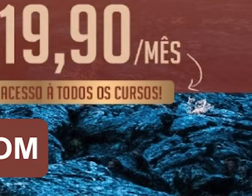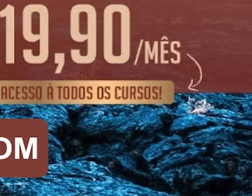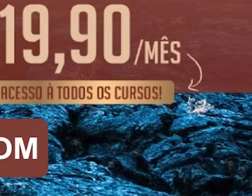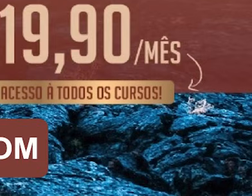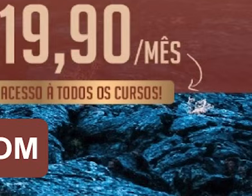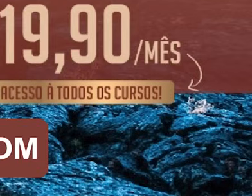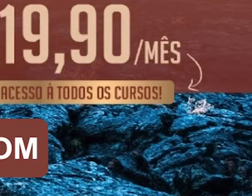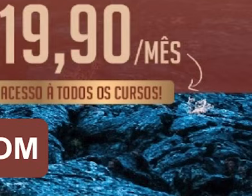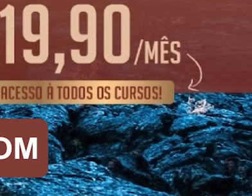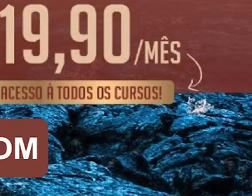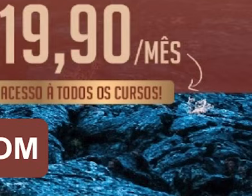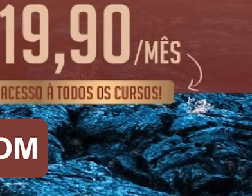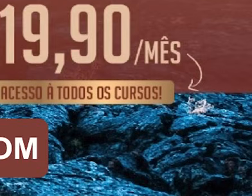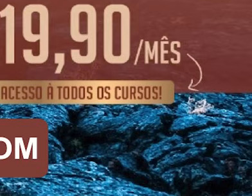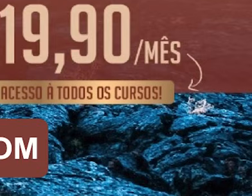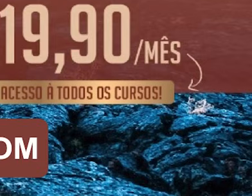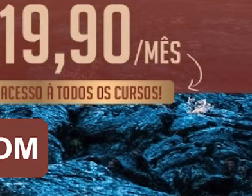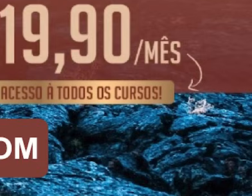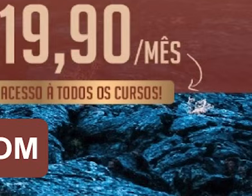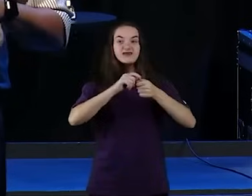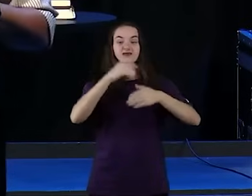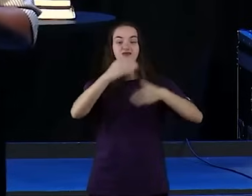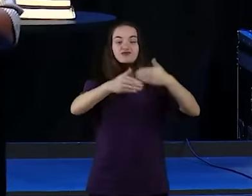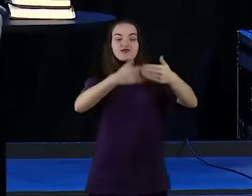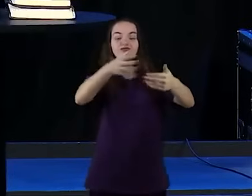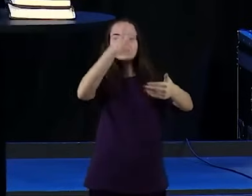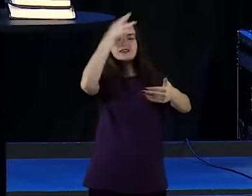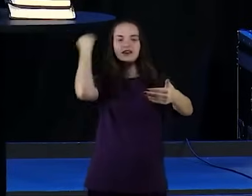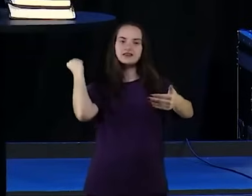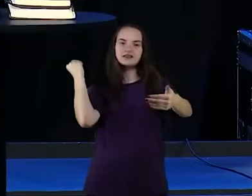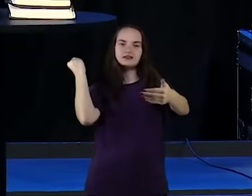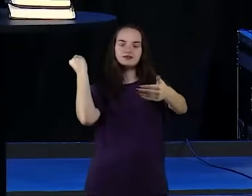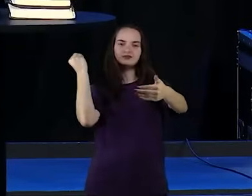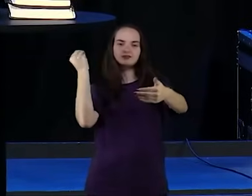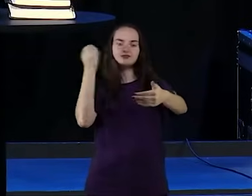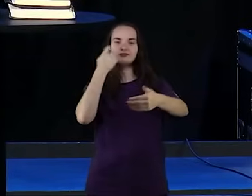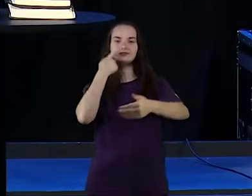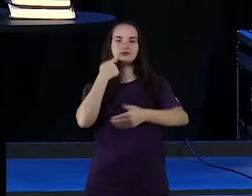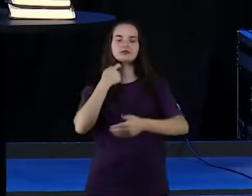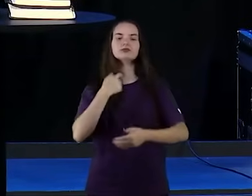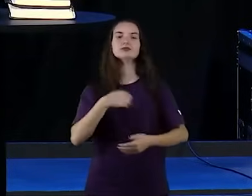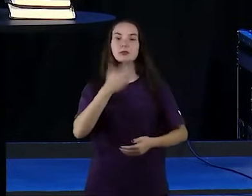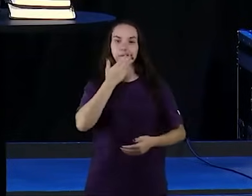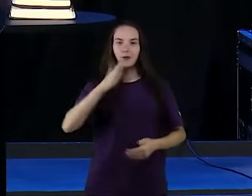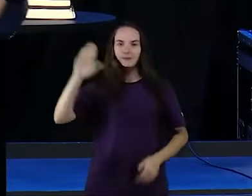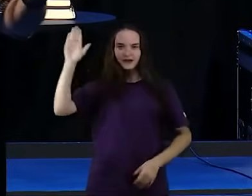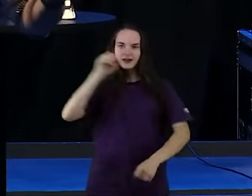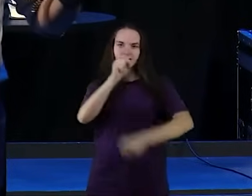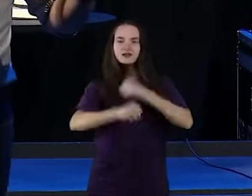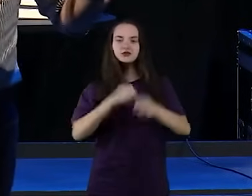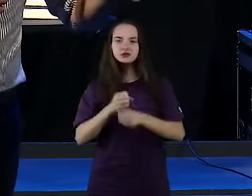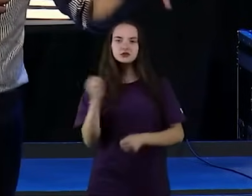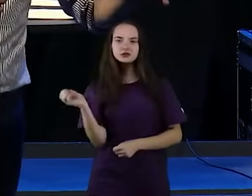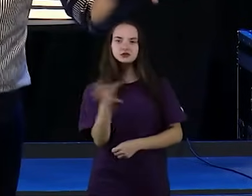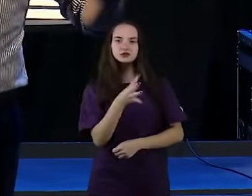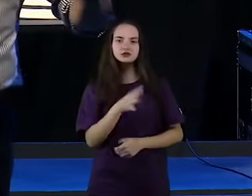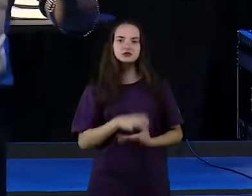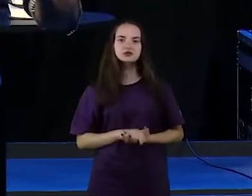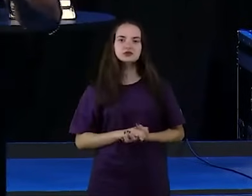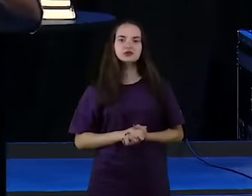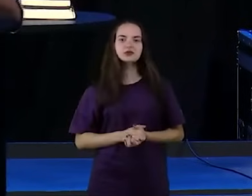fazem que elas a promessa de ano novo ela é feita dentro de um ambiente em que há